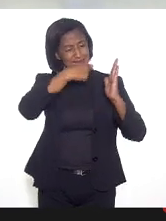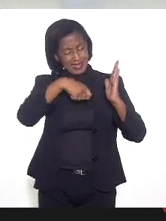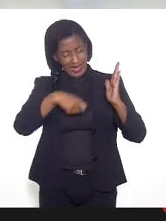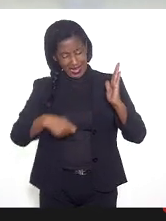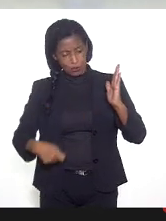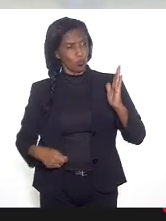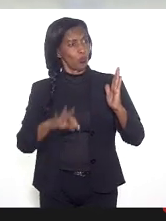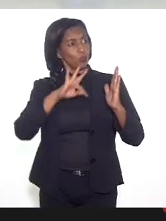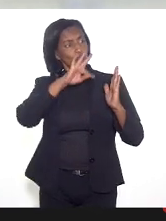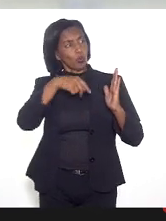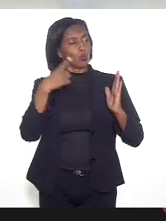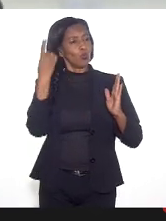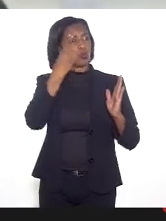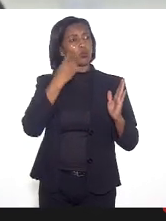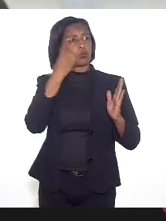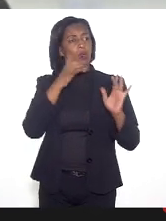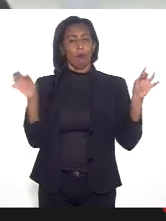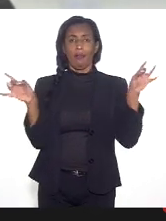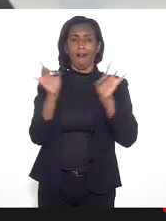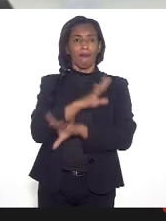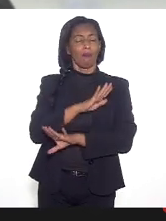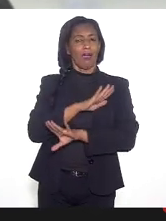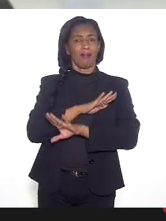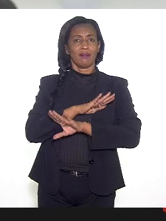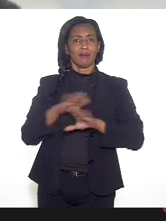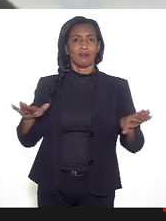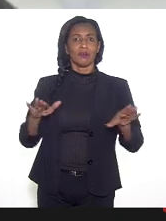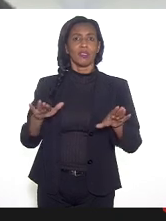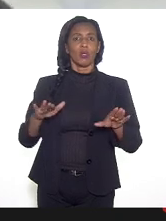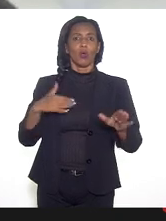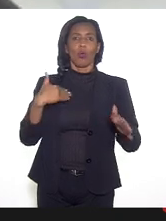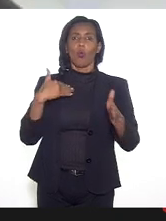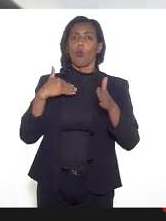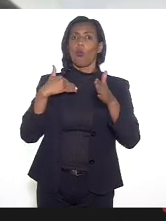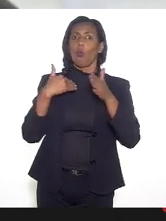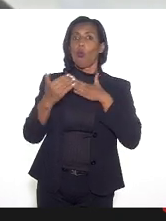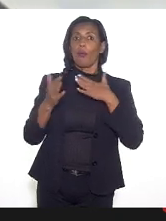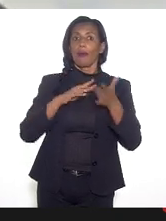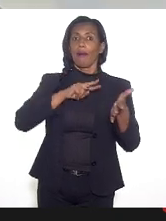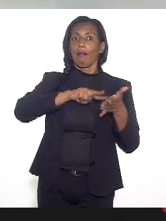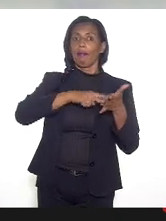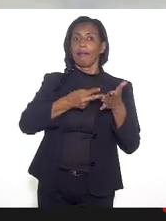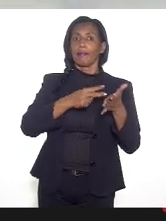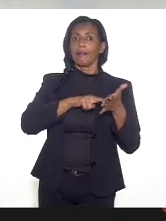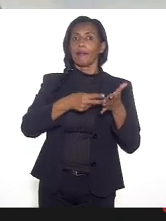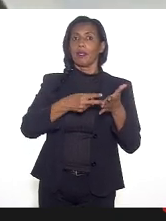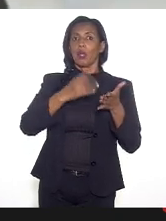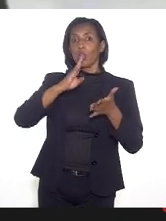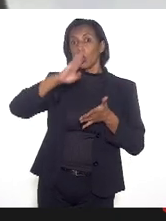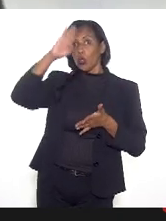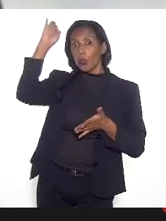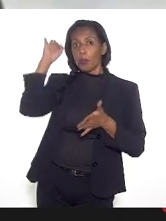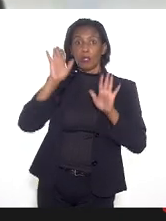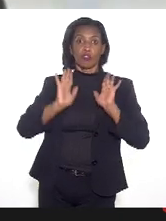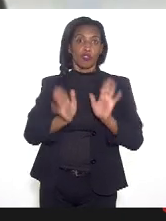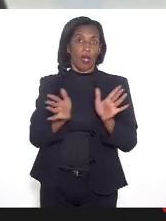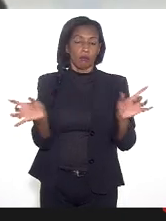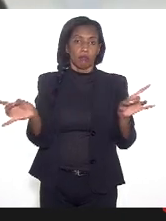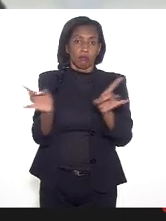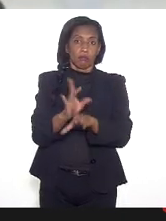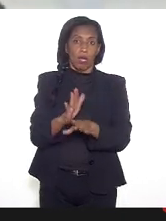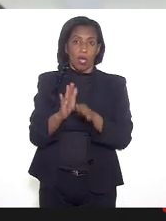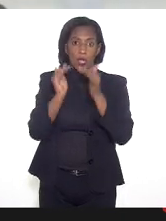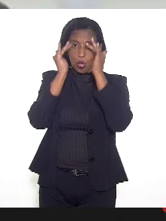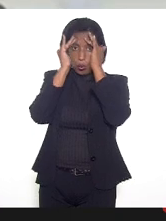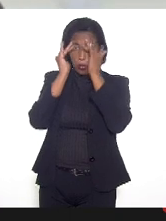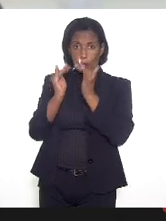nós, no sentido de acabar definitivamente com qualquer interpretação que o Corpo de Bombeiros, já que não está disposto a cumprir